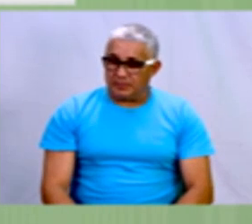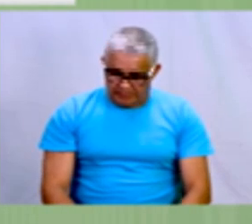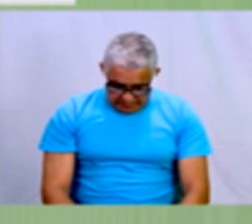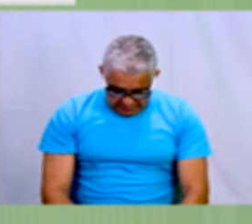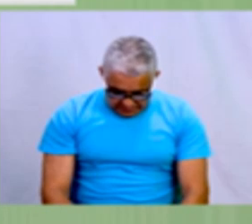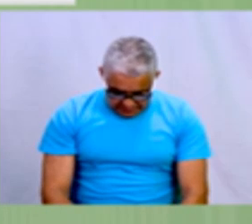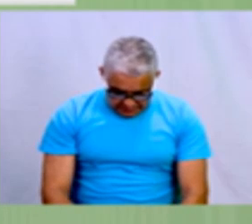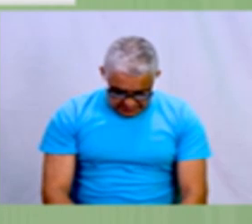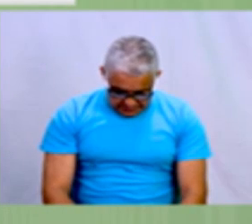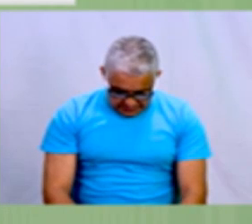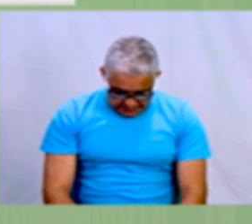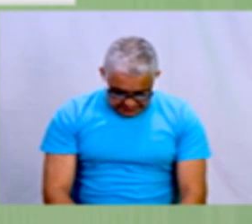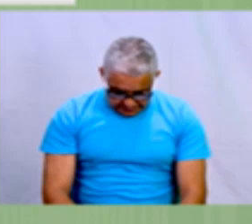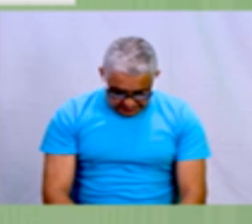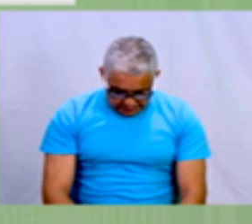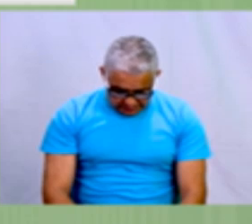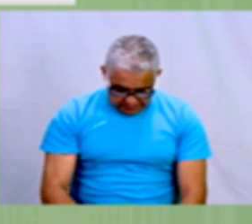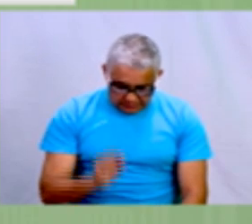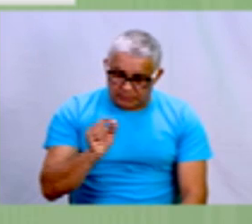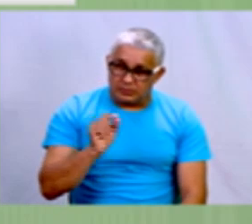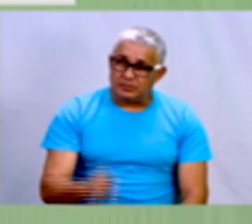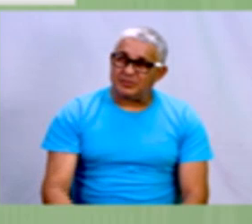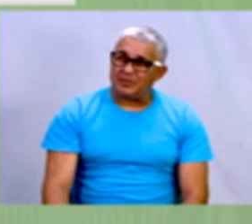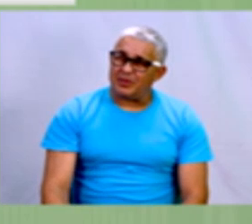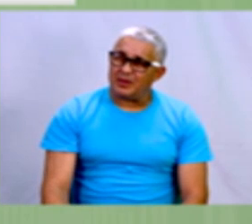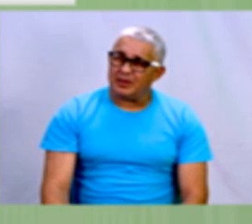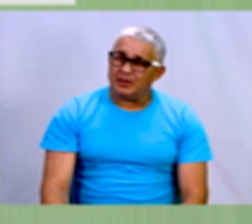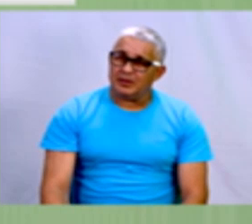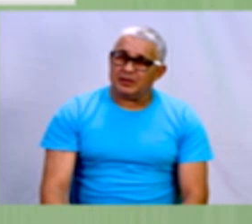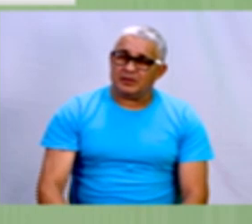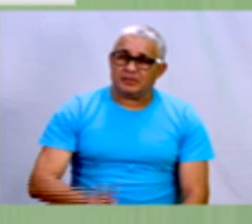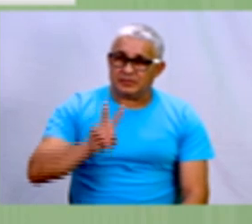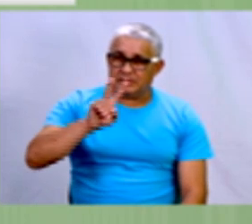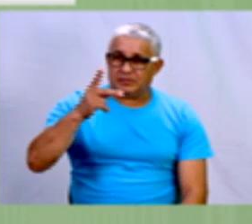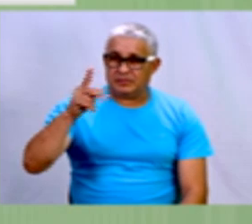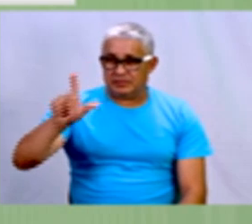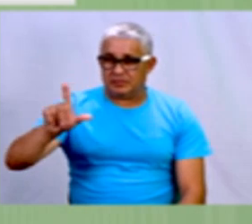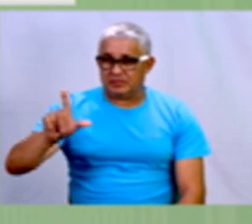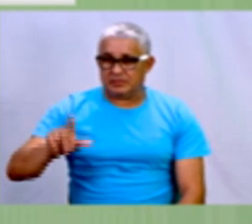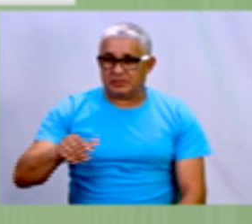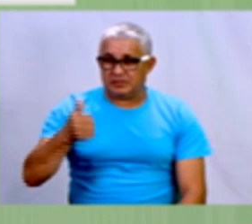Aí a gente vai ter aqui que o fluxo de caixa, o valor presente líquido é